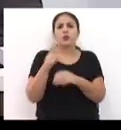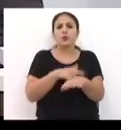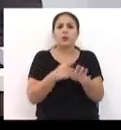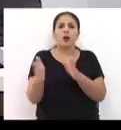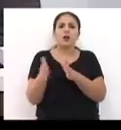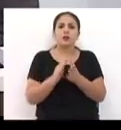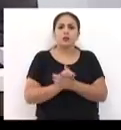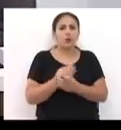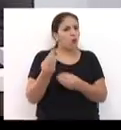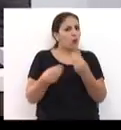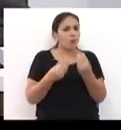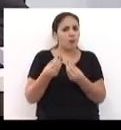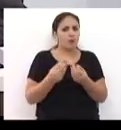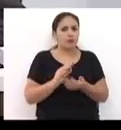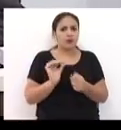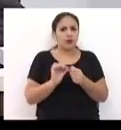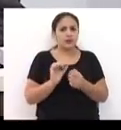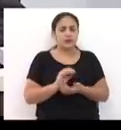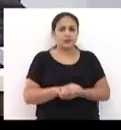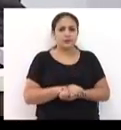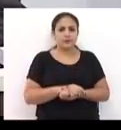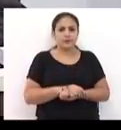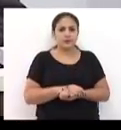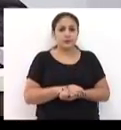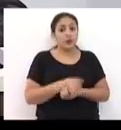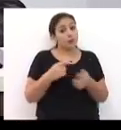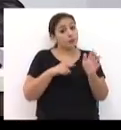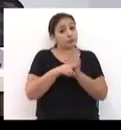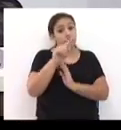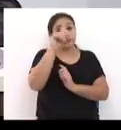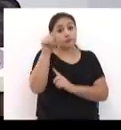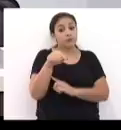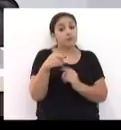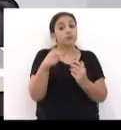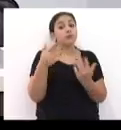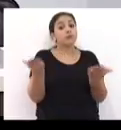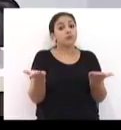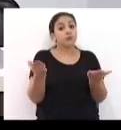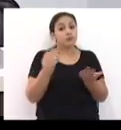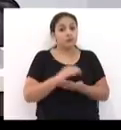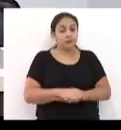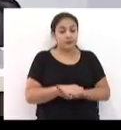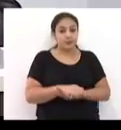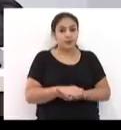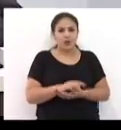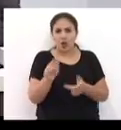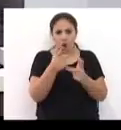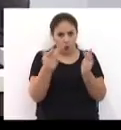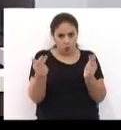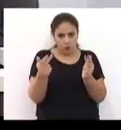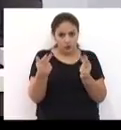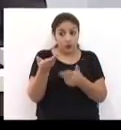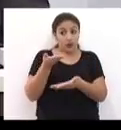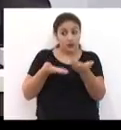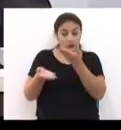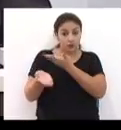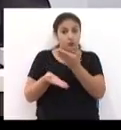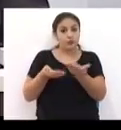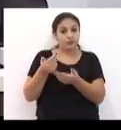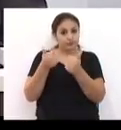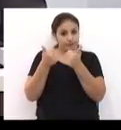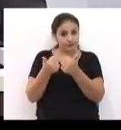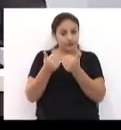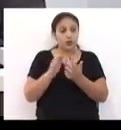desse prazo, como é que fica? Os questionamentos que ficaram. Alguns serão